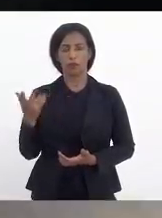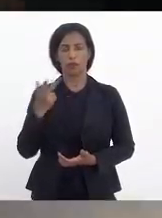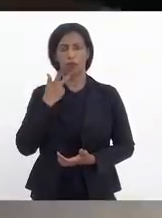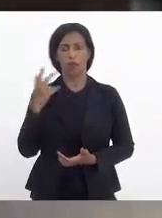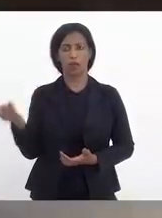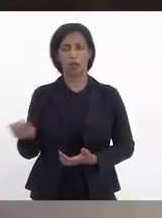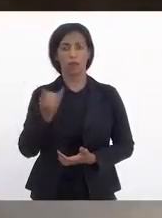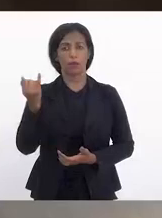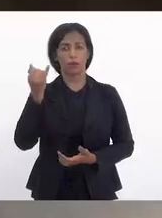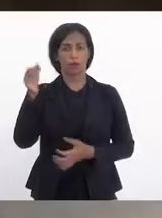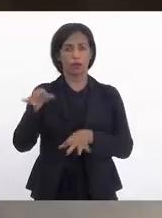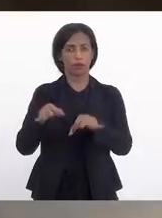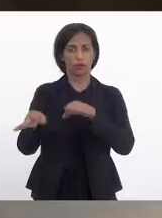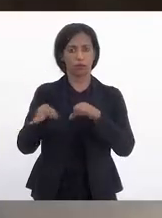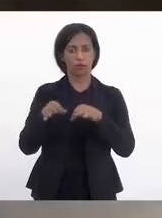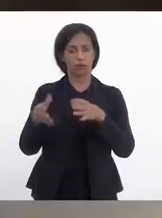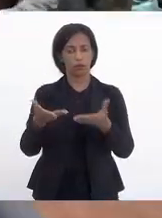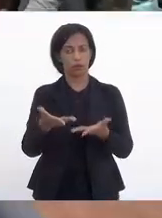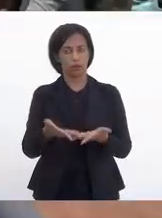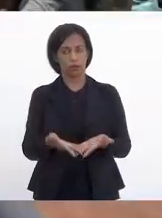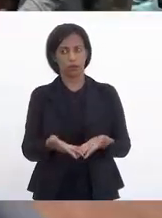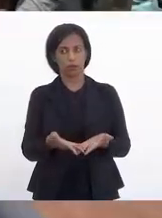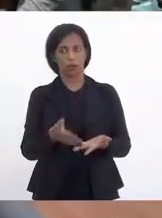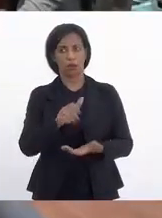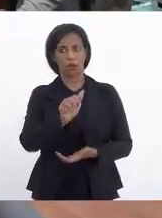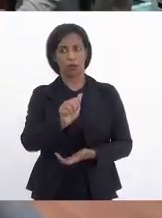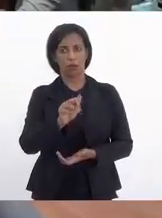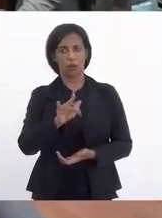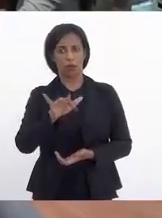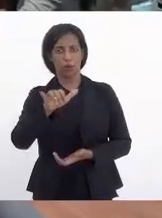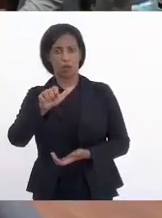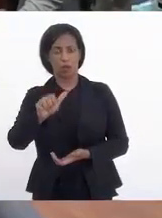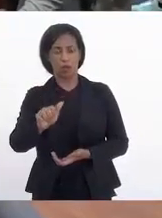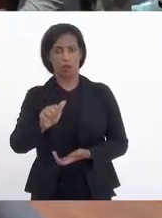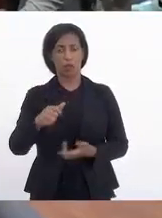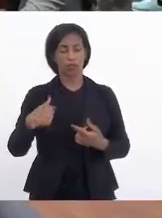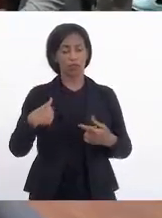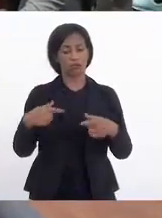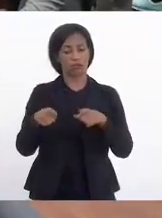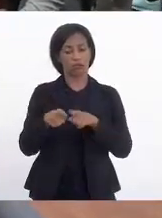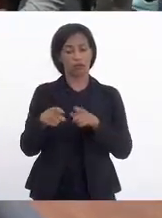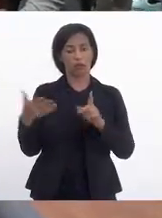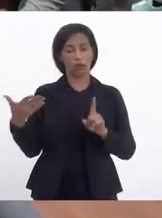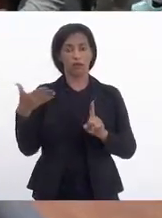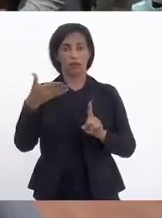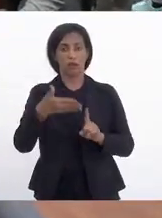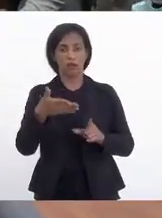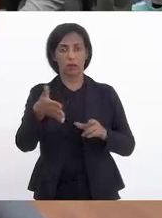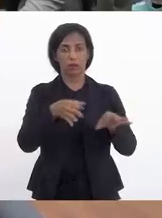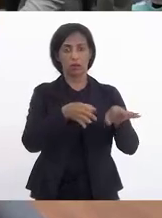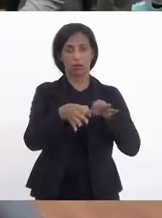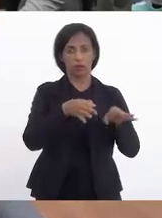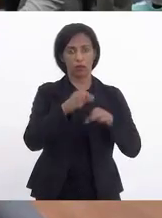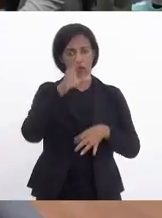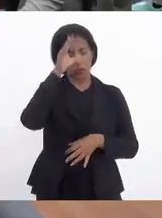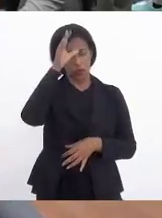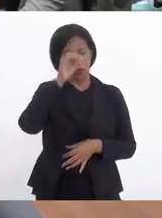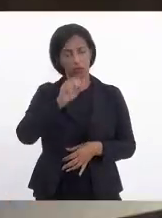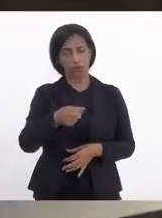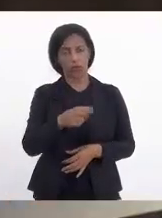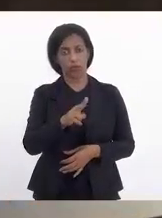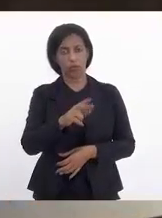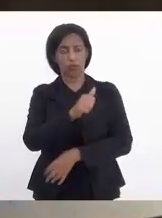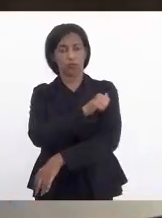de um projeto como esse e tá Duarte lan e o LED eu quero fazer a referência tanto o projeto da deputada